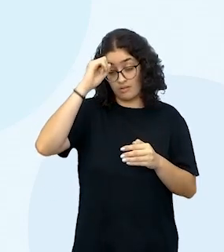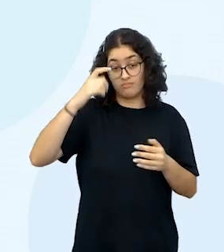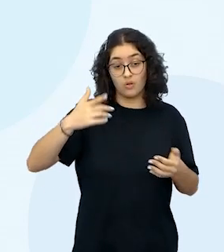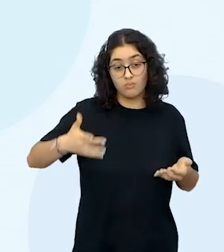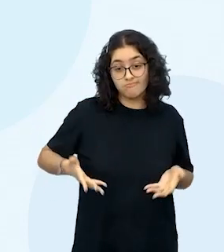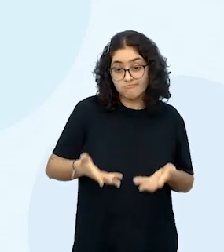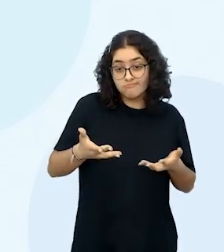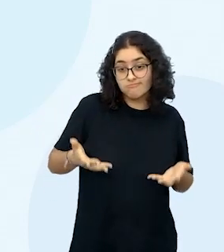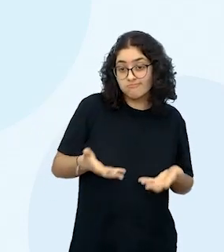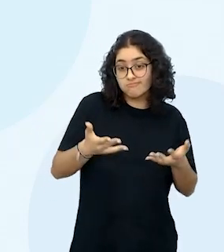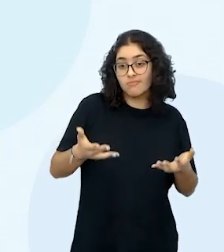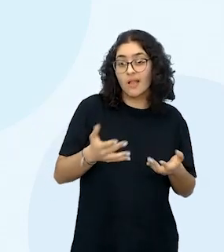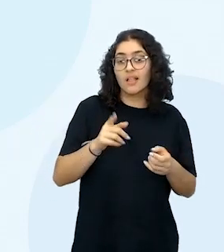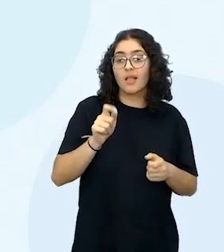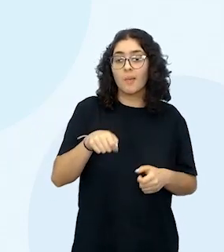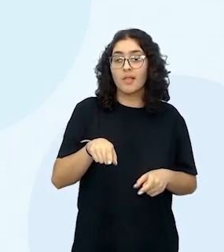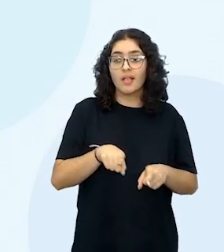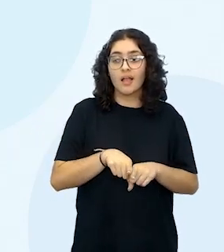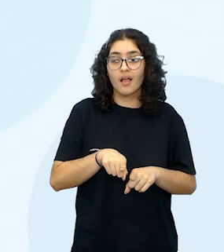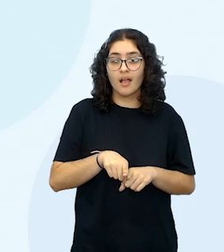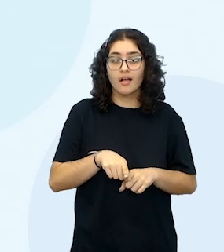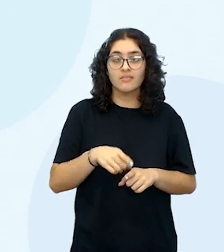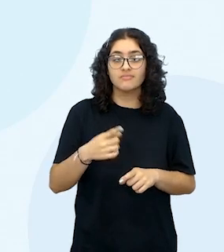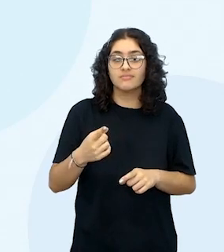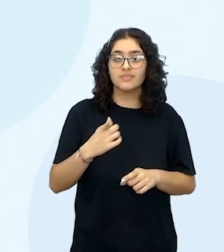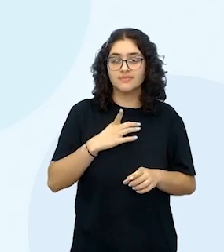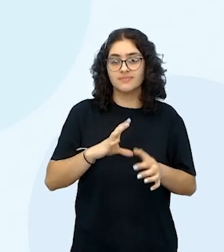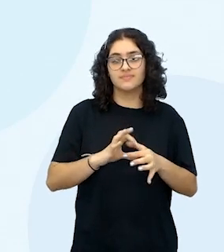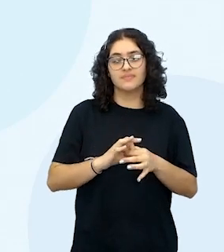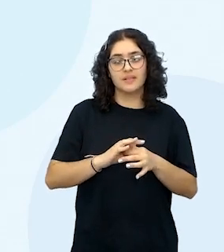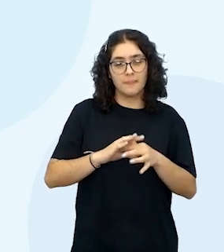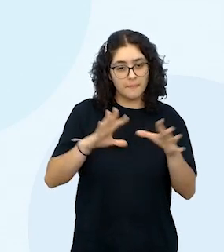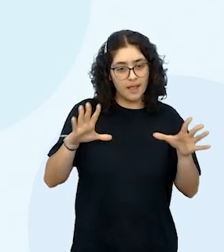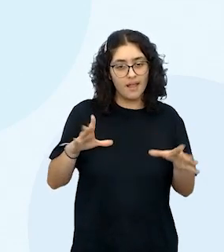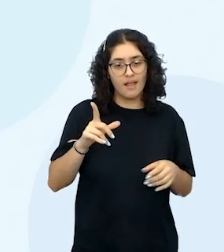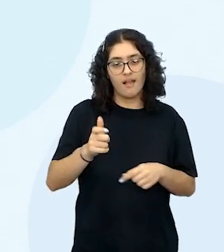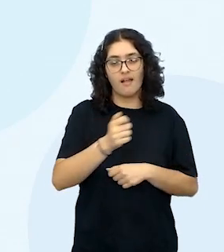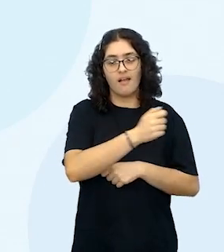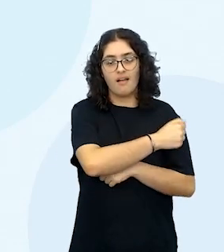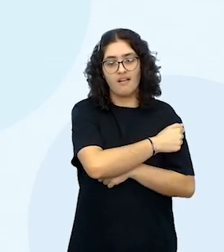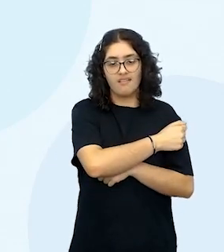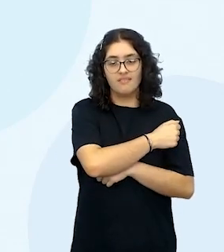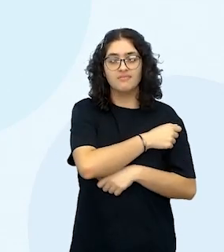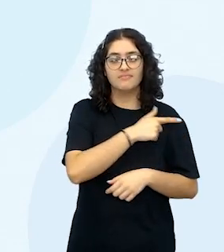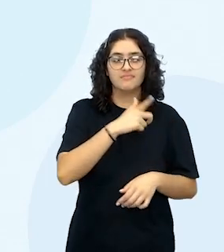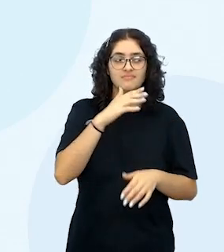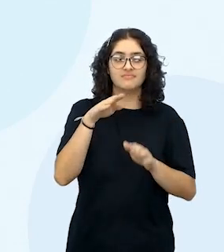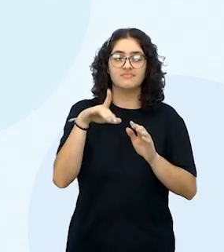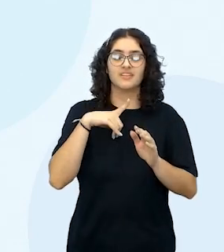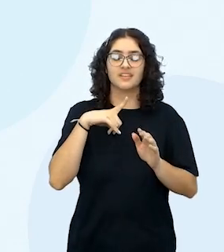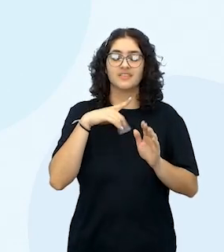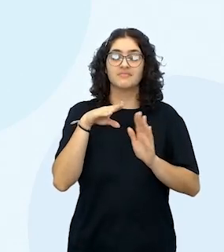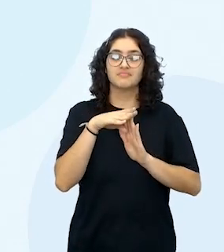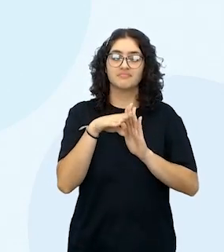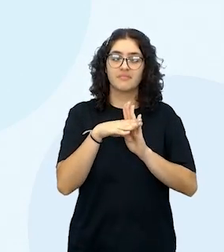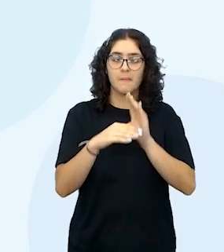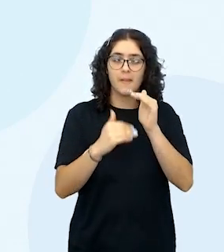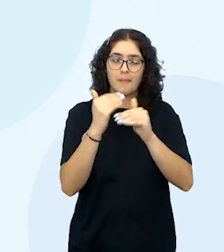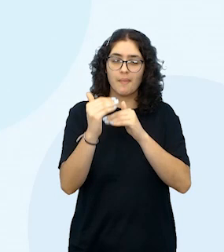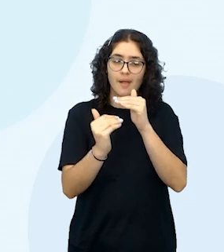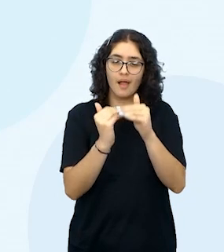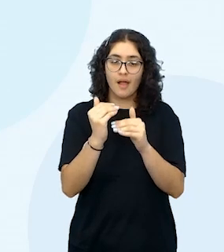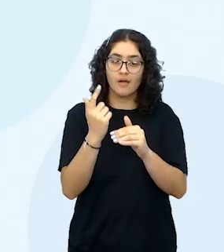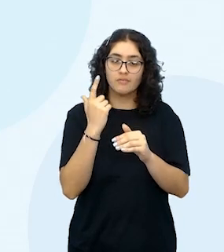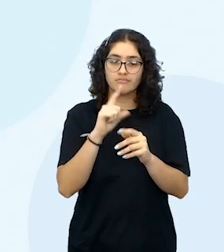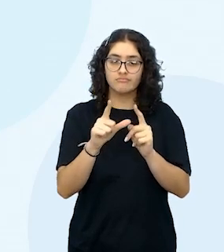E ela pode, né, proporcionar autonomia e liberdade aos estudantes no processo de desenvolvimento do letramento científico, o que